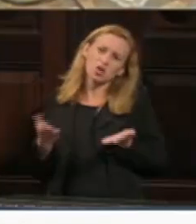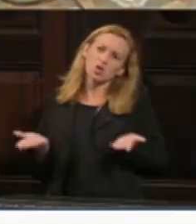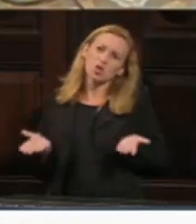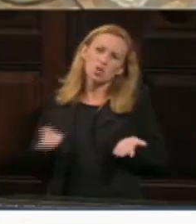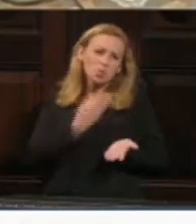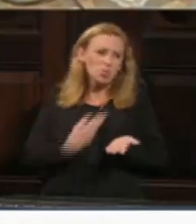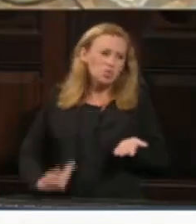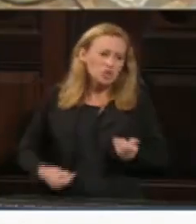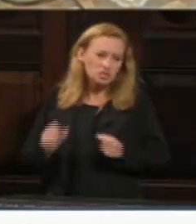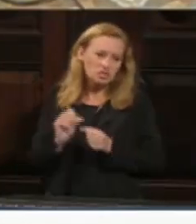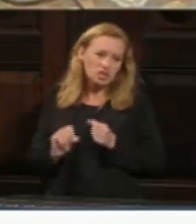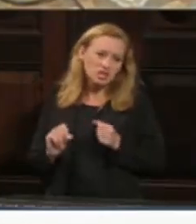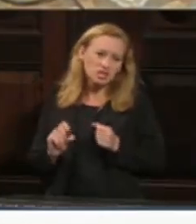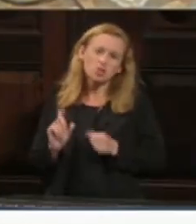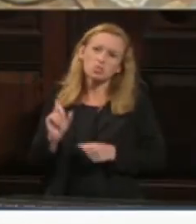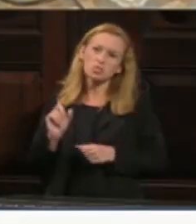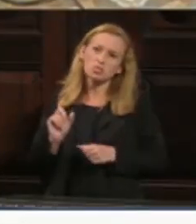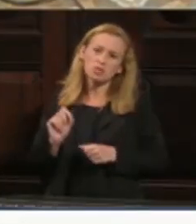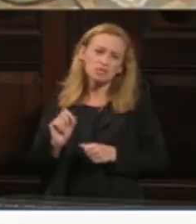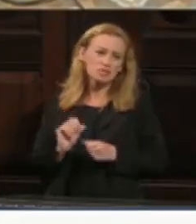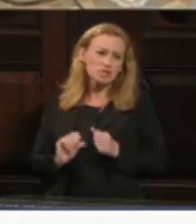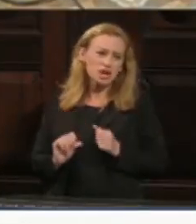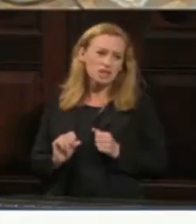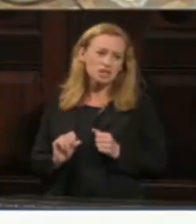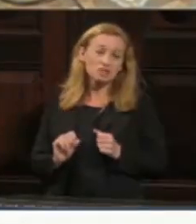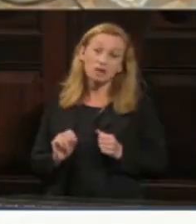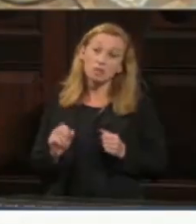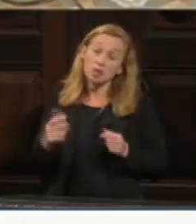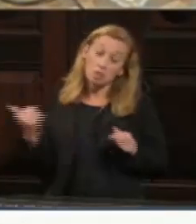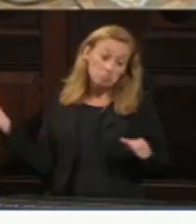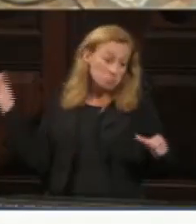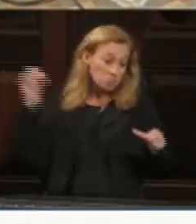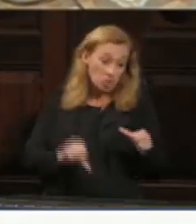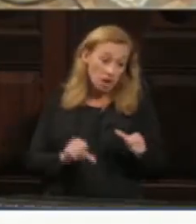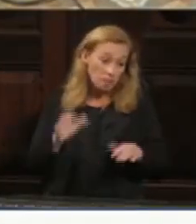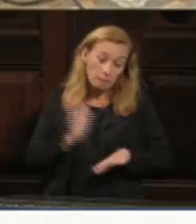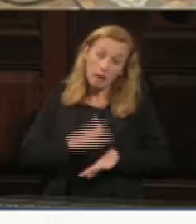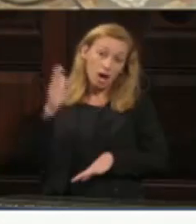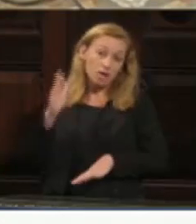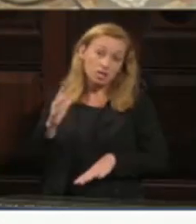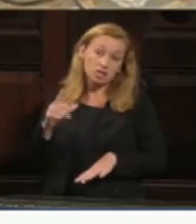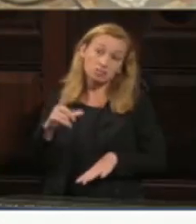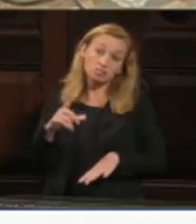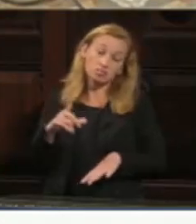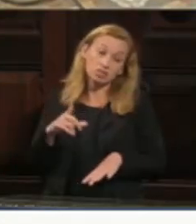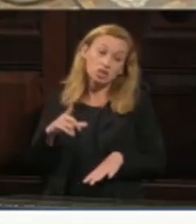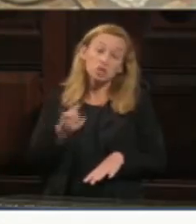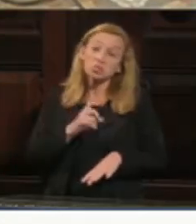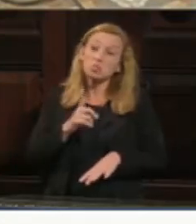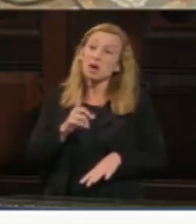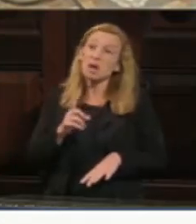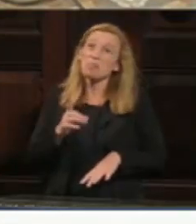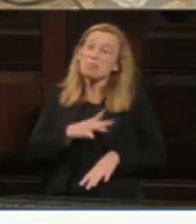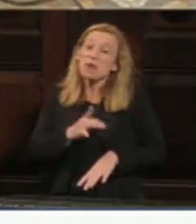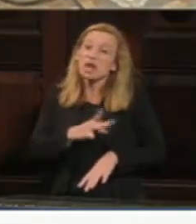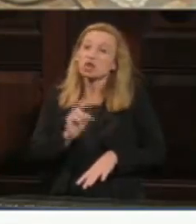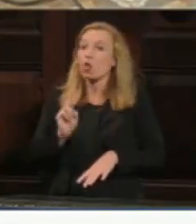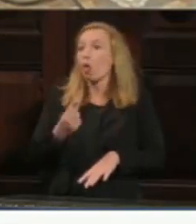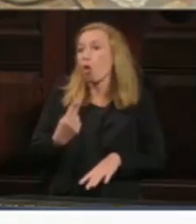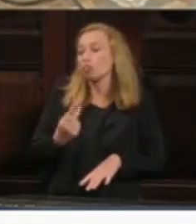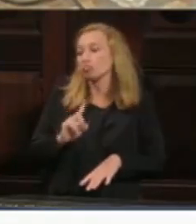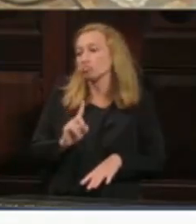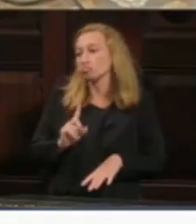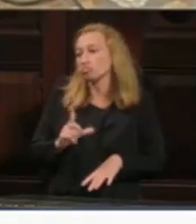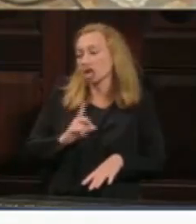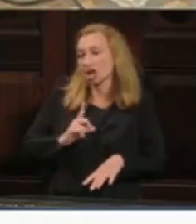fazendo é aumentar a possibilidade de um conflito bélico na América Latina, que não é questão de ter medo ou não ter medo, é questão de você